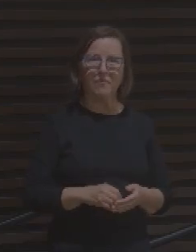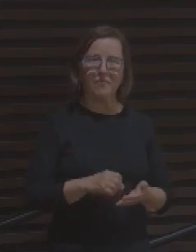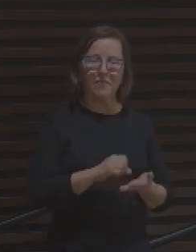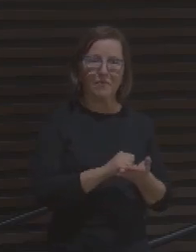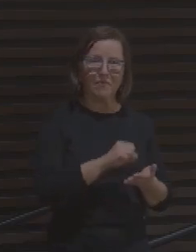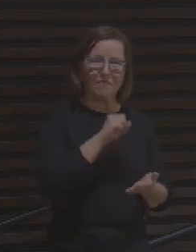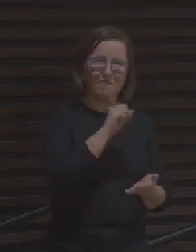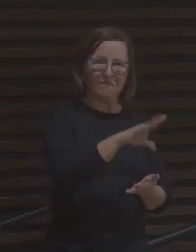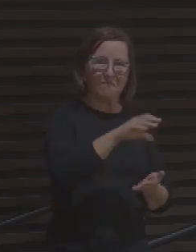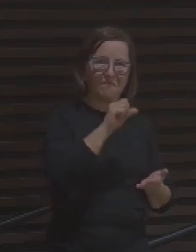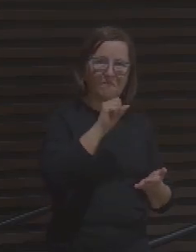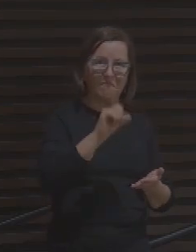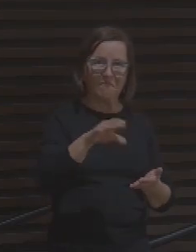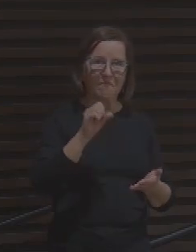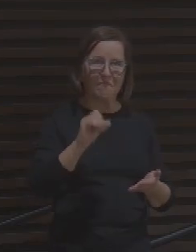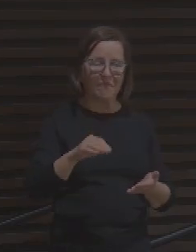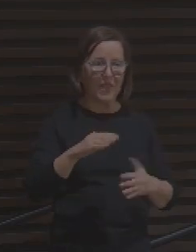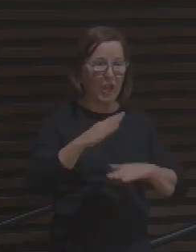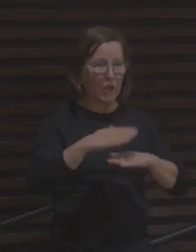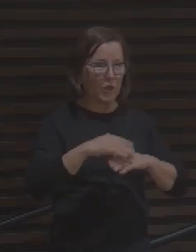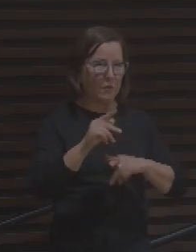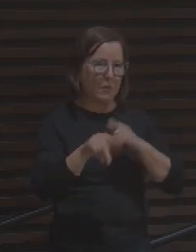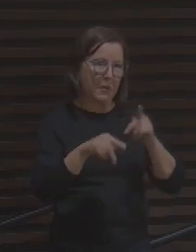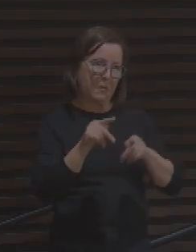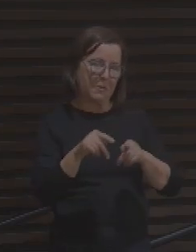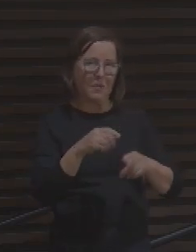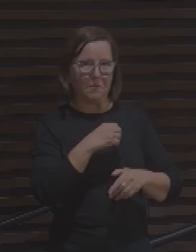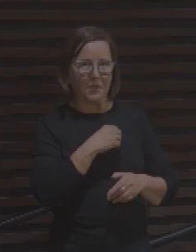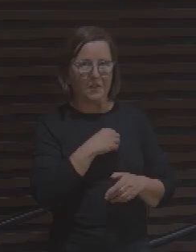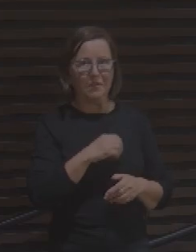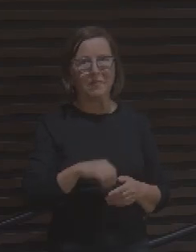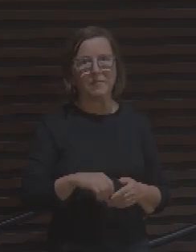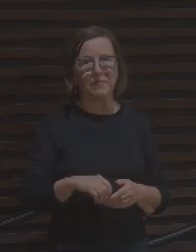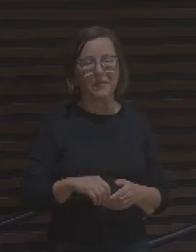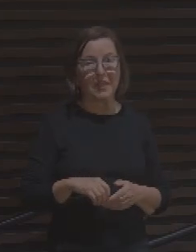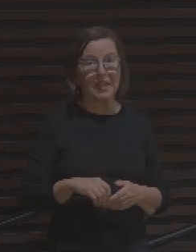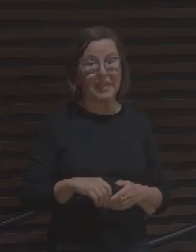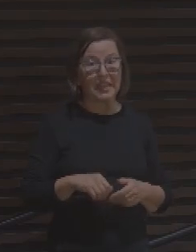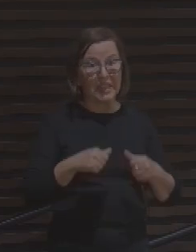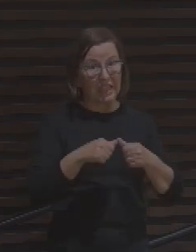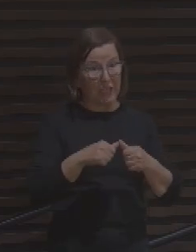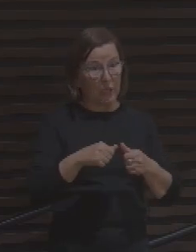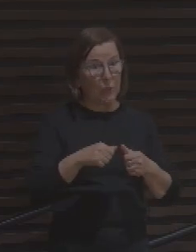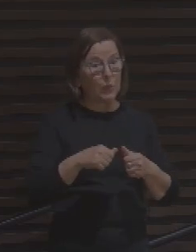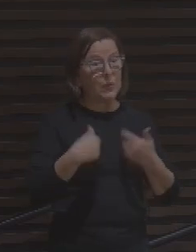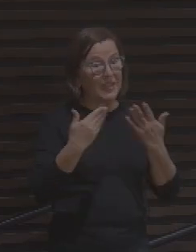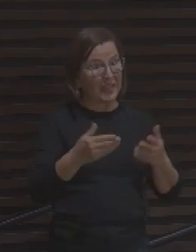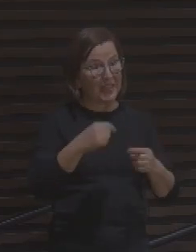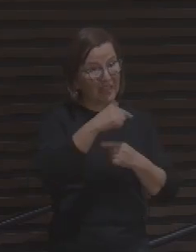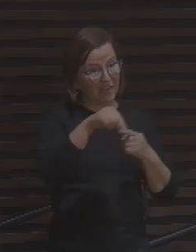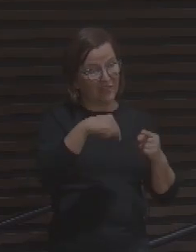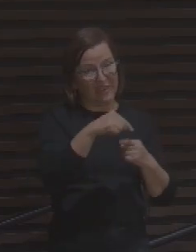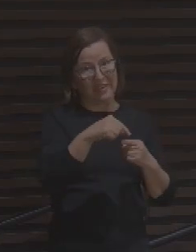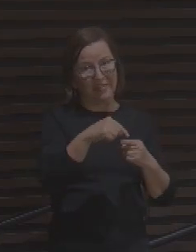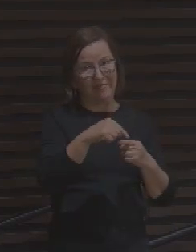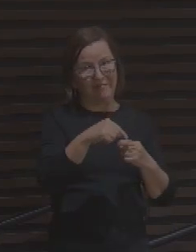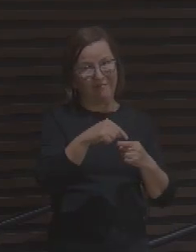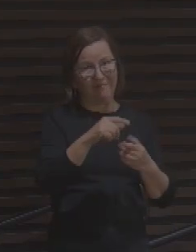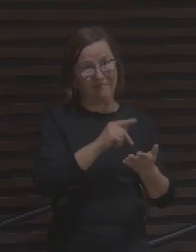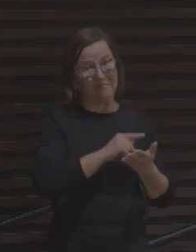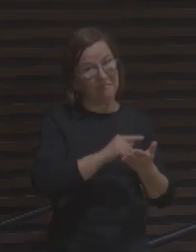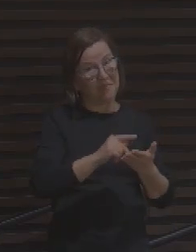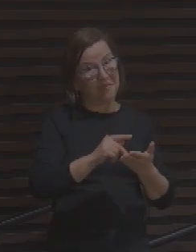aspergidos sobre os contaminados os santificam, quanto à purificação da